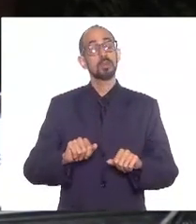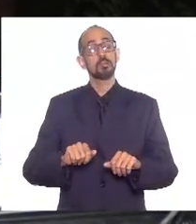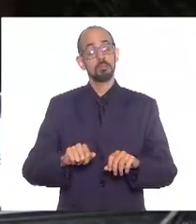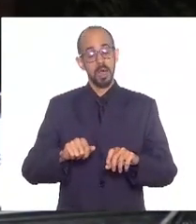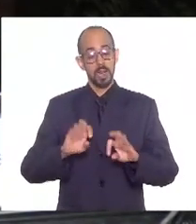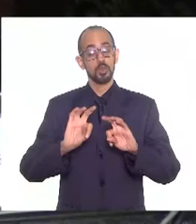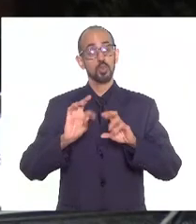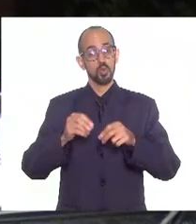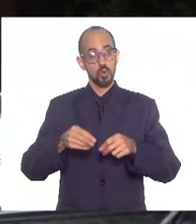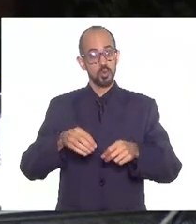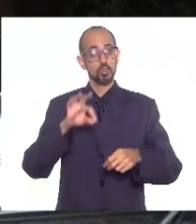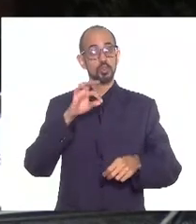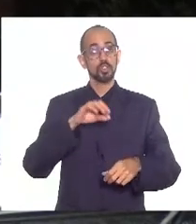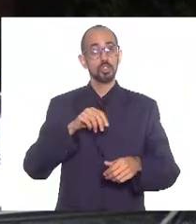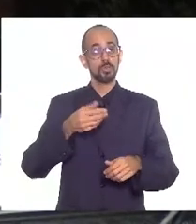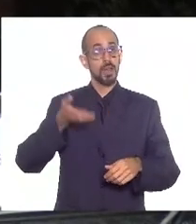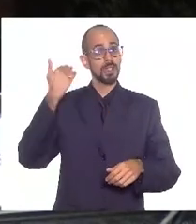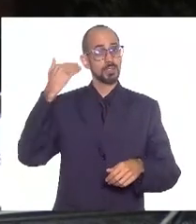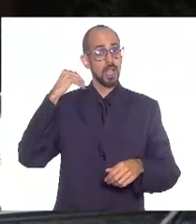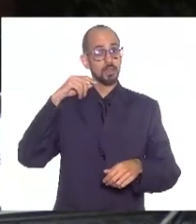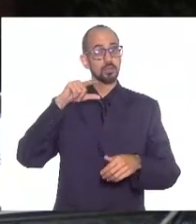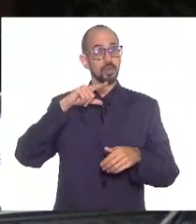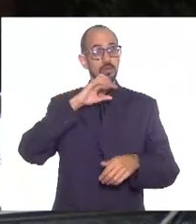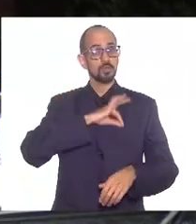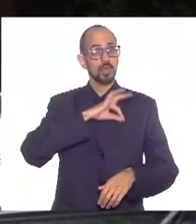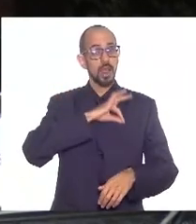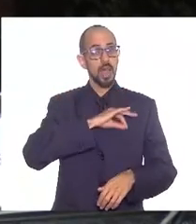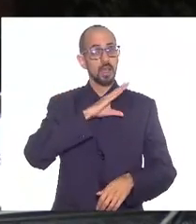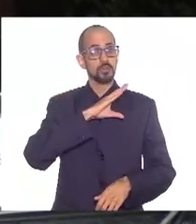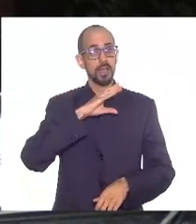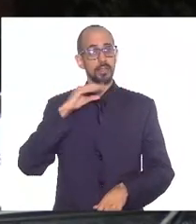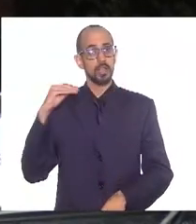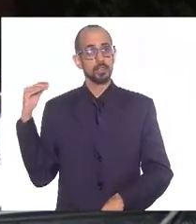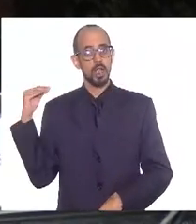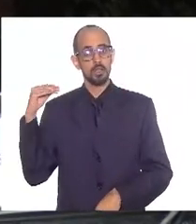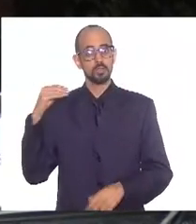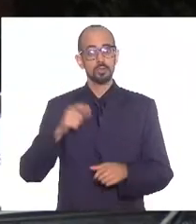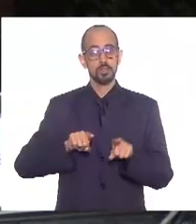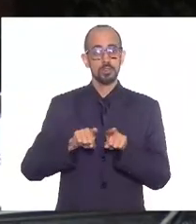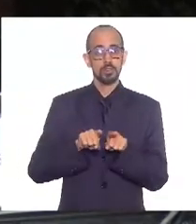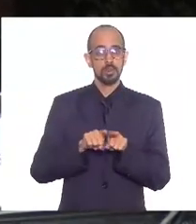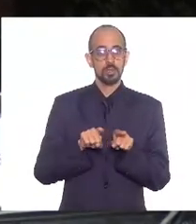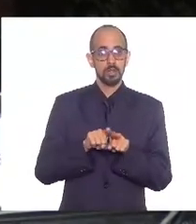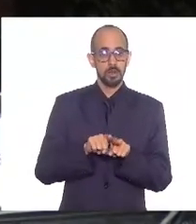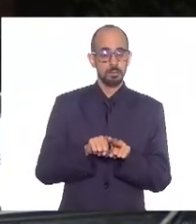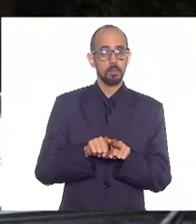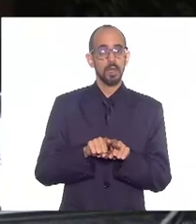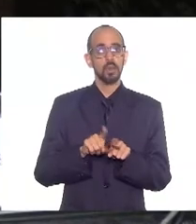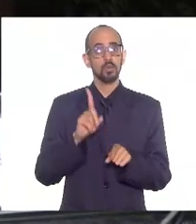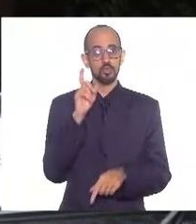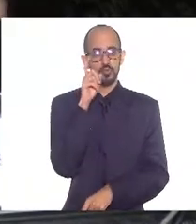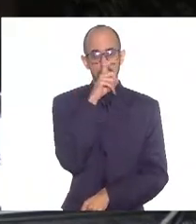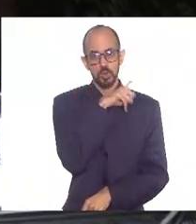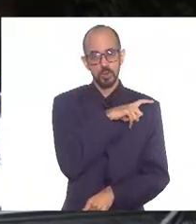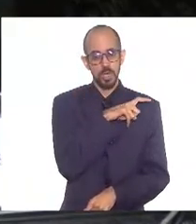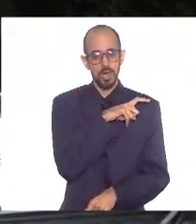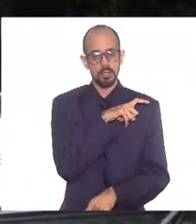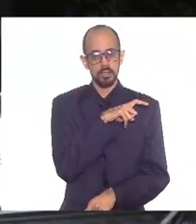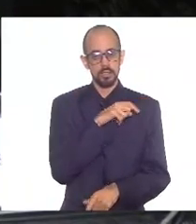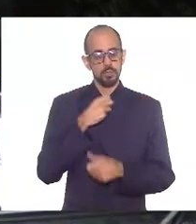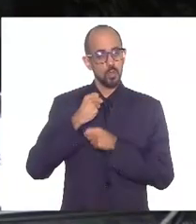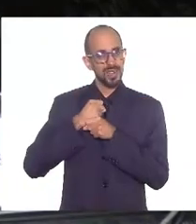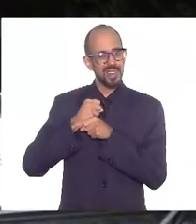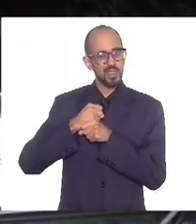salários atrasados, para aqueles que tiveram tanta dificuldade ao longo dos últimos anos,